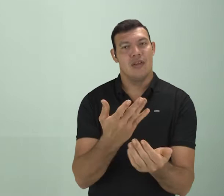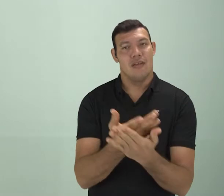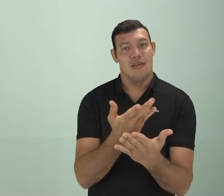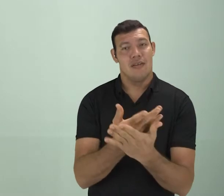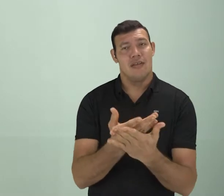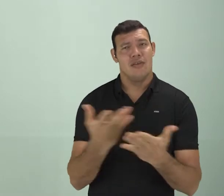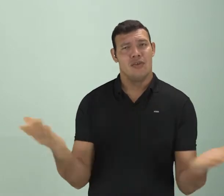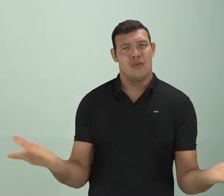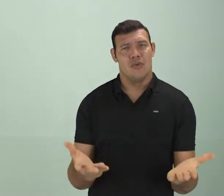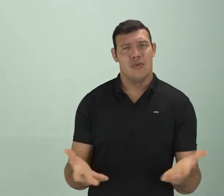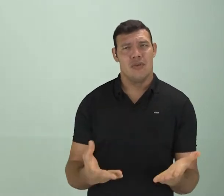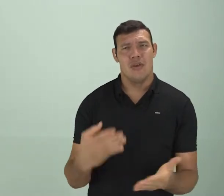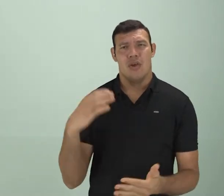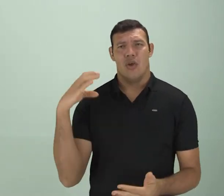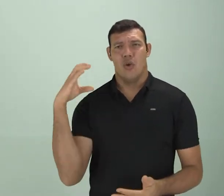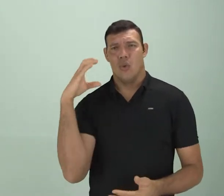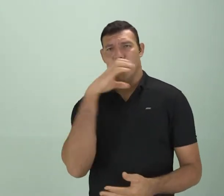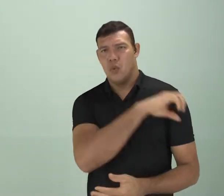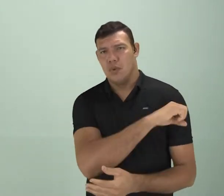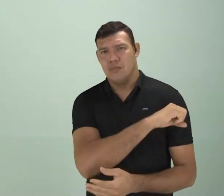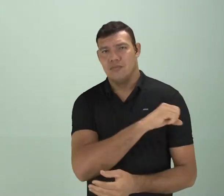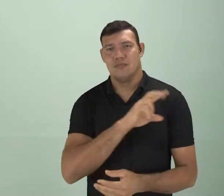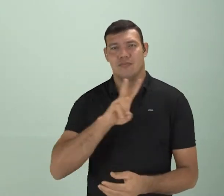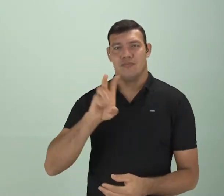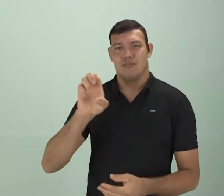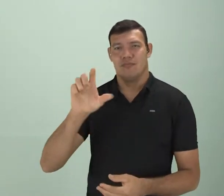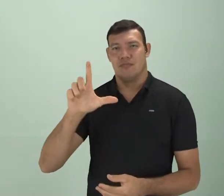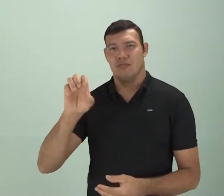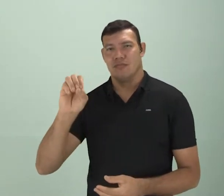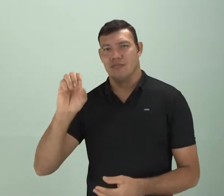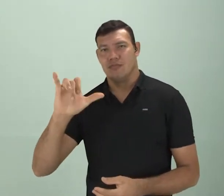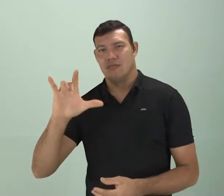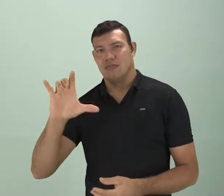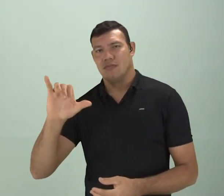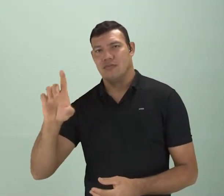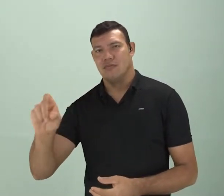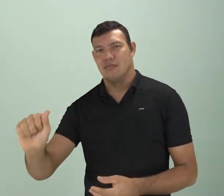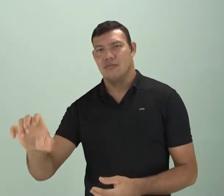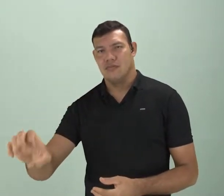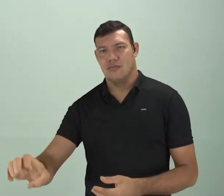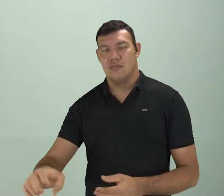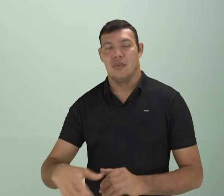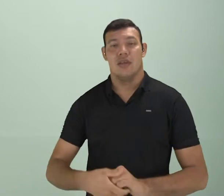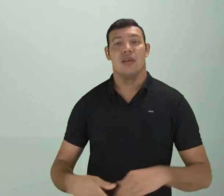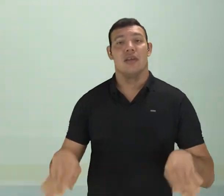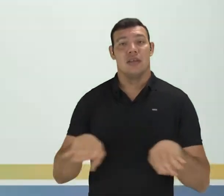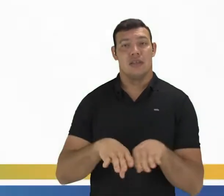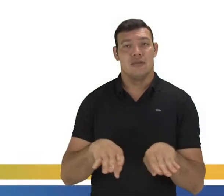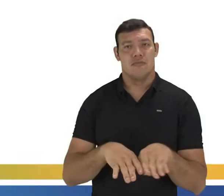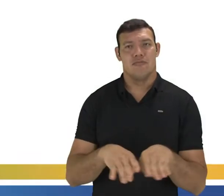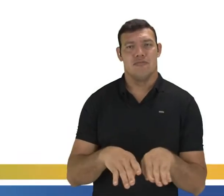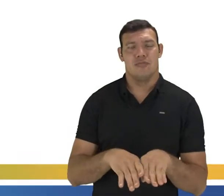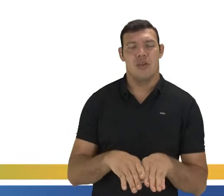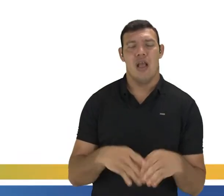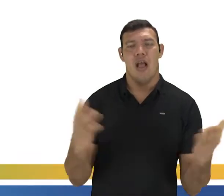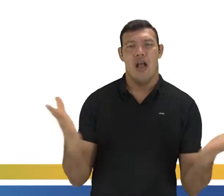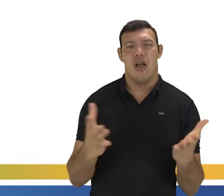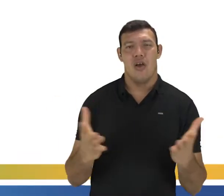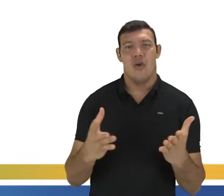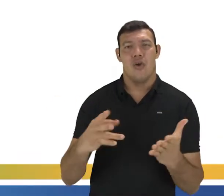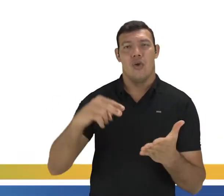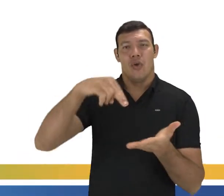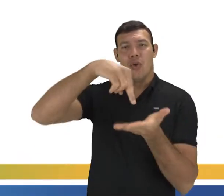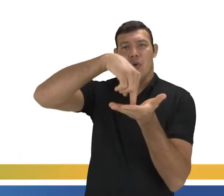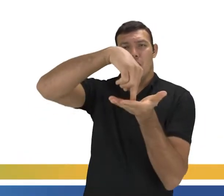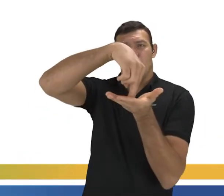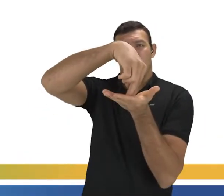falamos sobre velocidade aceleração impulso e na aula de hoje nós estudaremos um pouco sobre a queda dos corpos então acompanha em